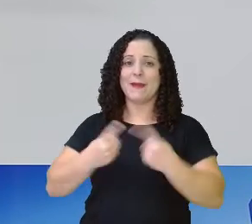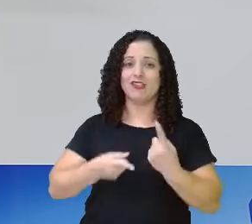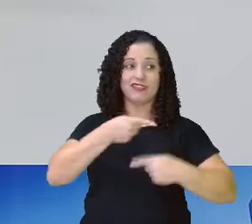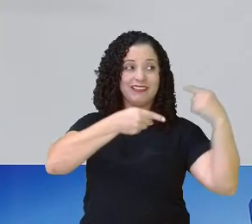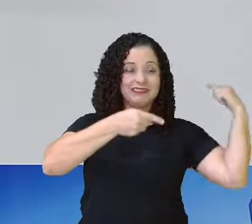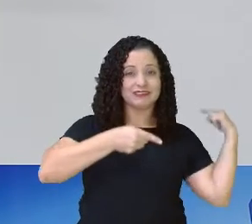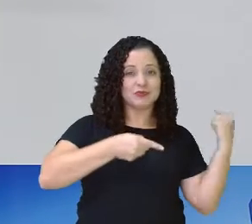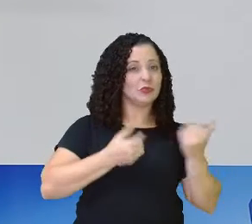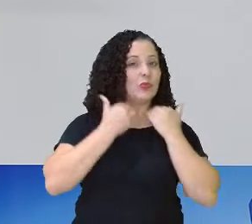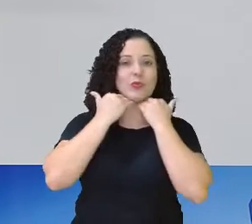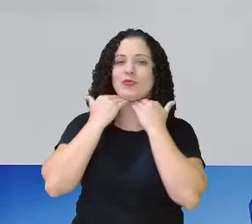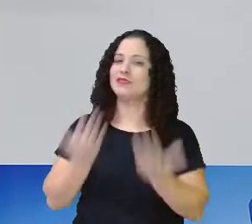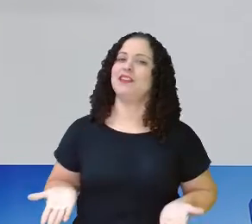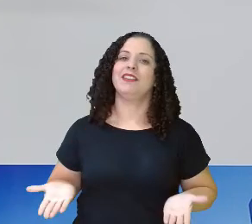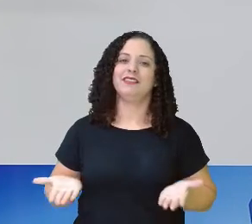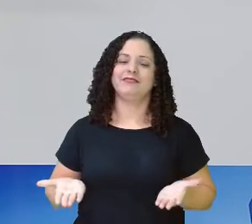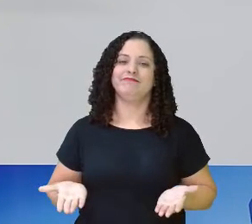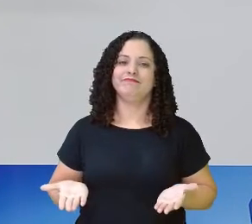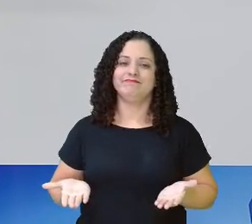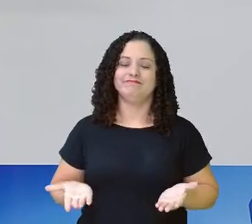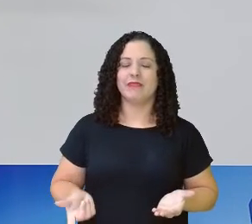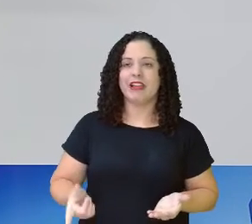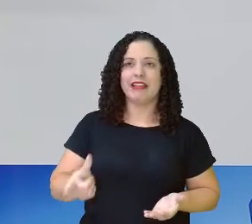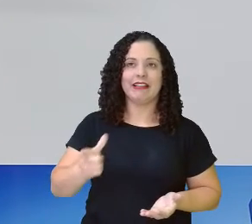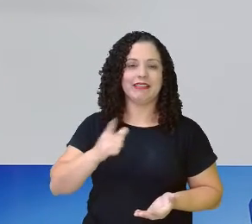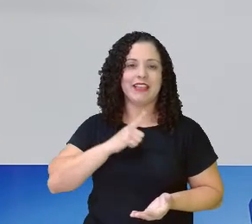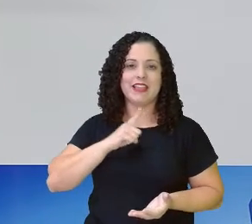Não consegue mais ter